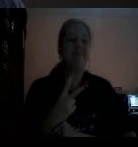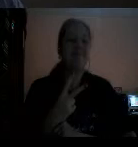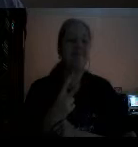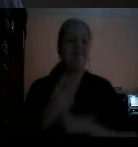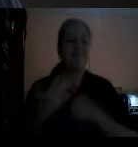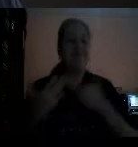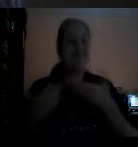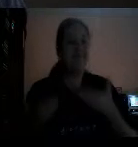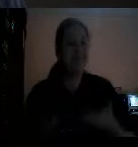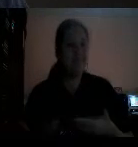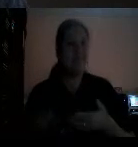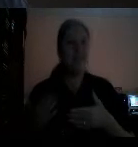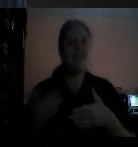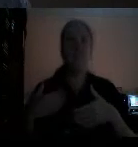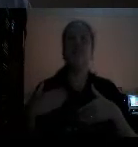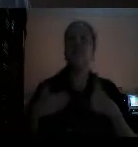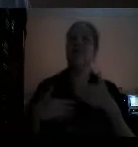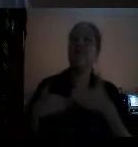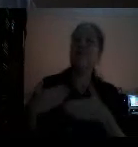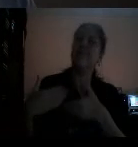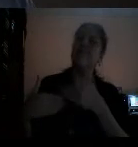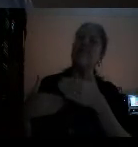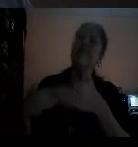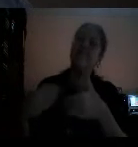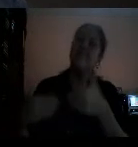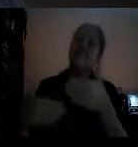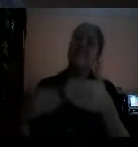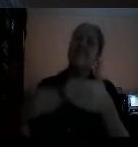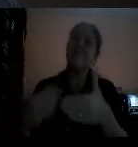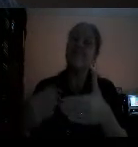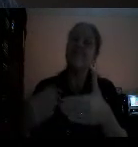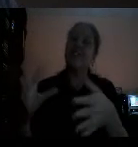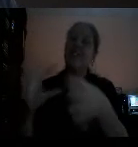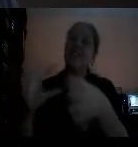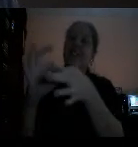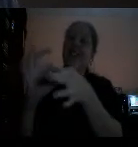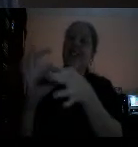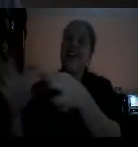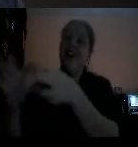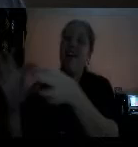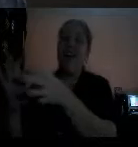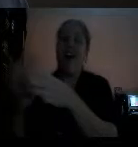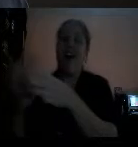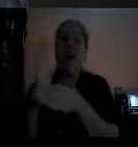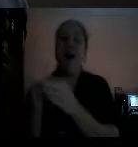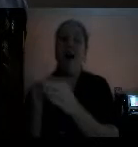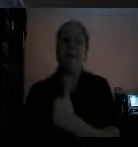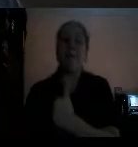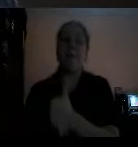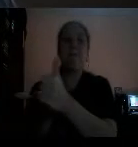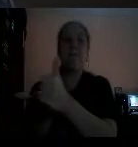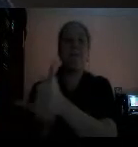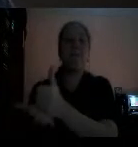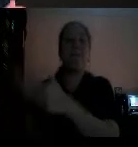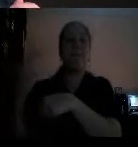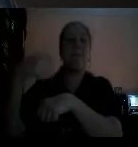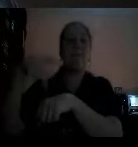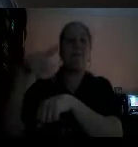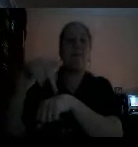seus sistemas de aliados. E onde você vê uma expansão soviética, é lá que você vai